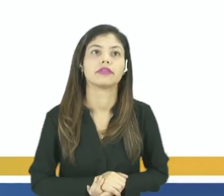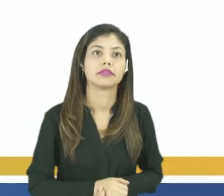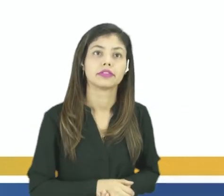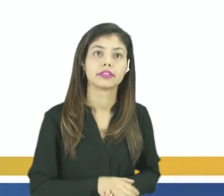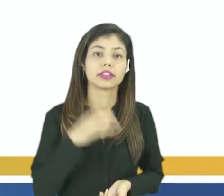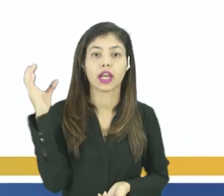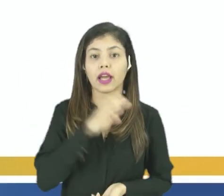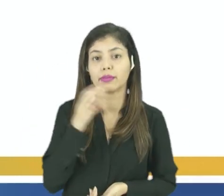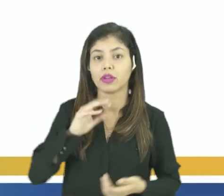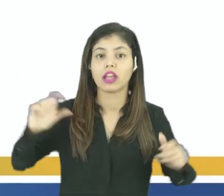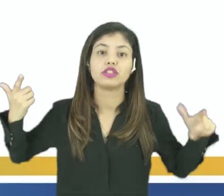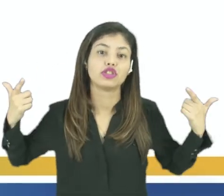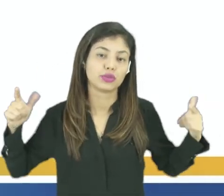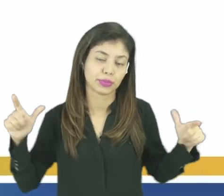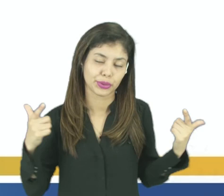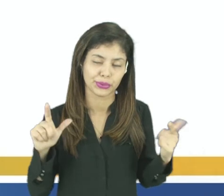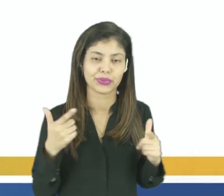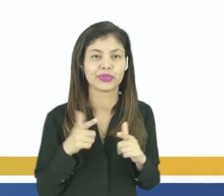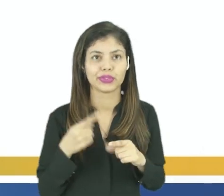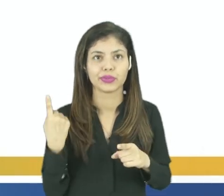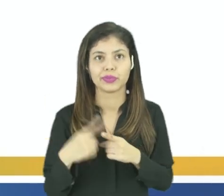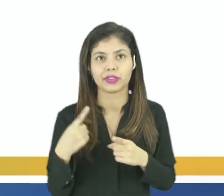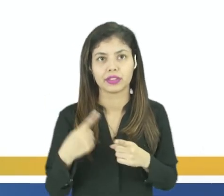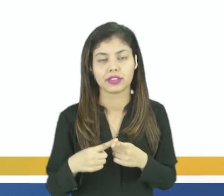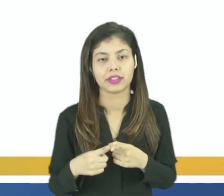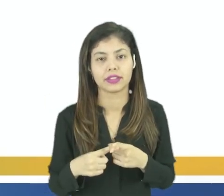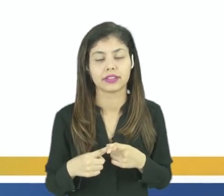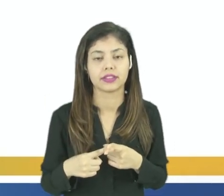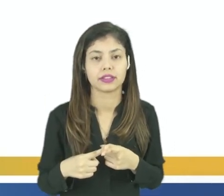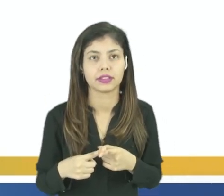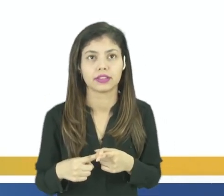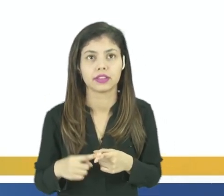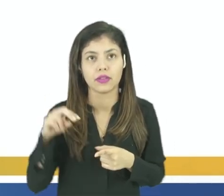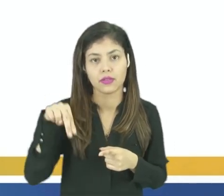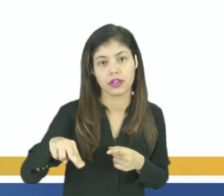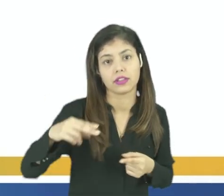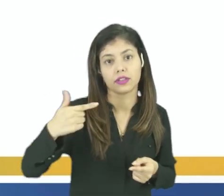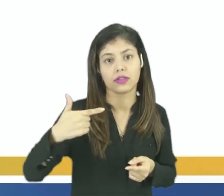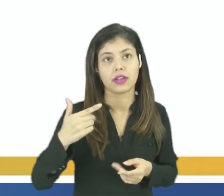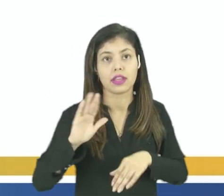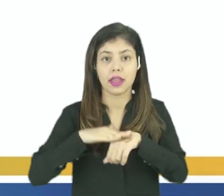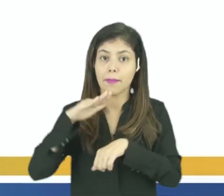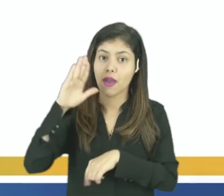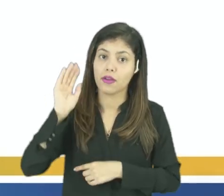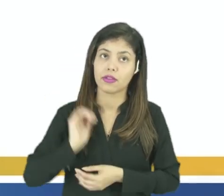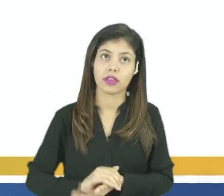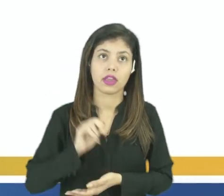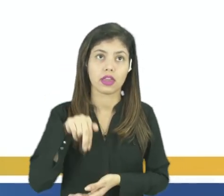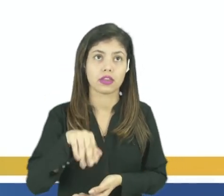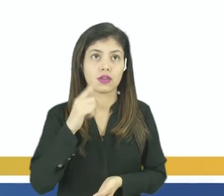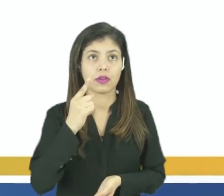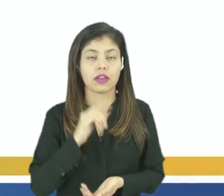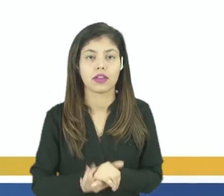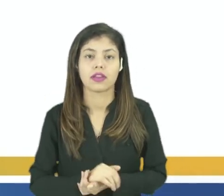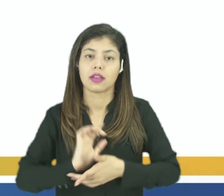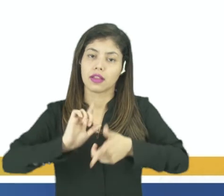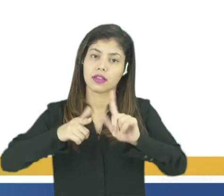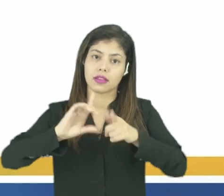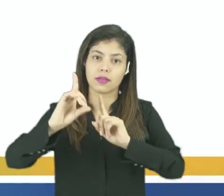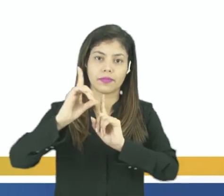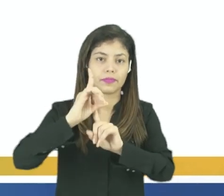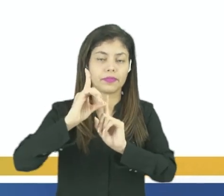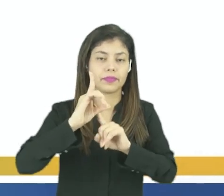só sobrou a letra C e a letra D. A velocidade aumenta ou diminui e o comprimento de onda. Aí vamos ter que saber aqui,